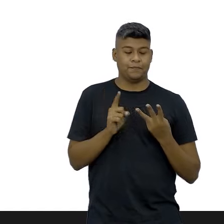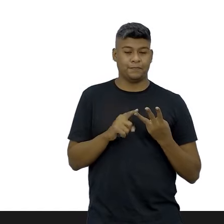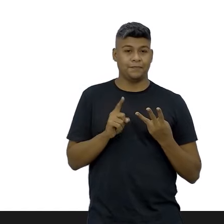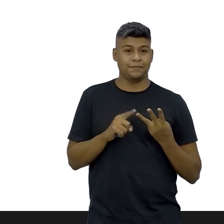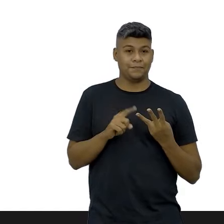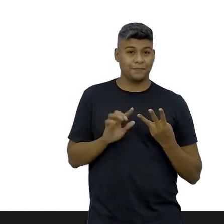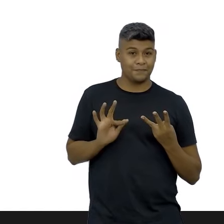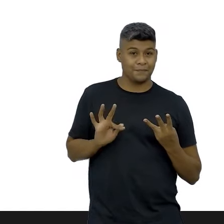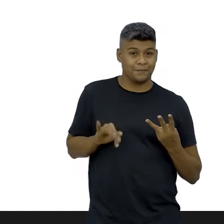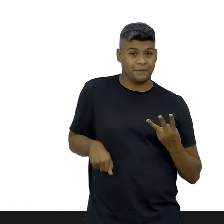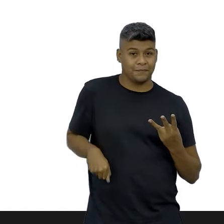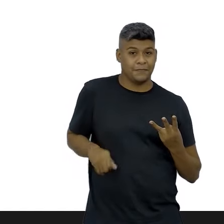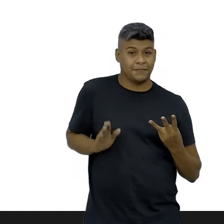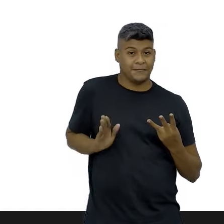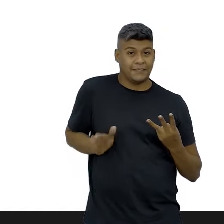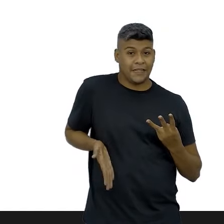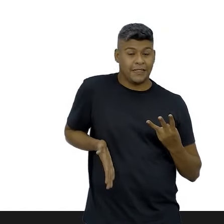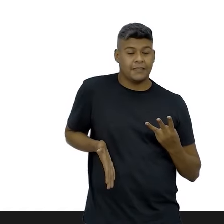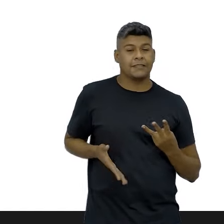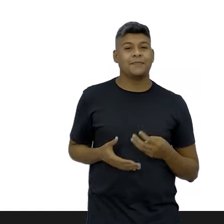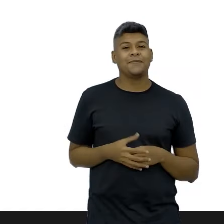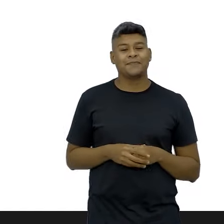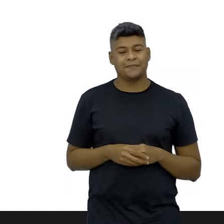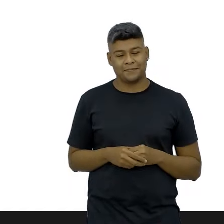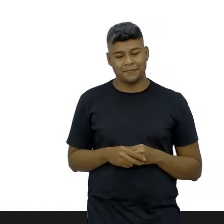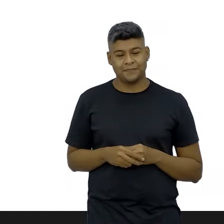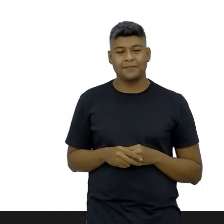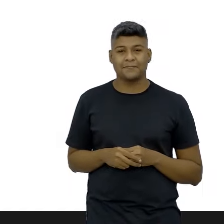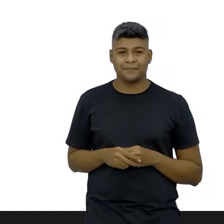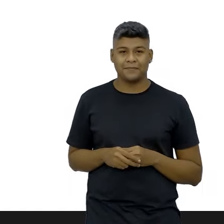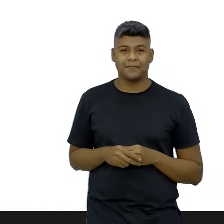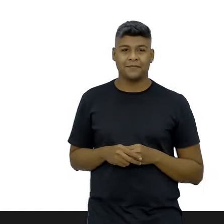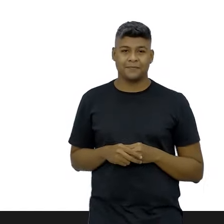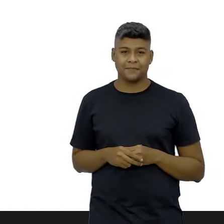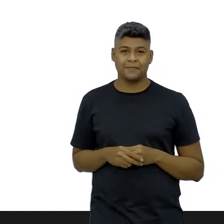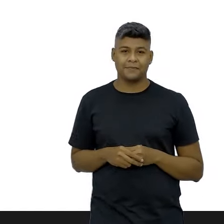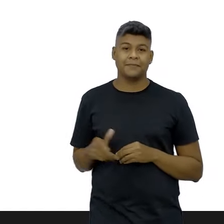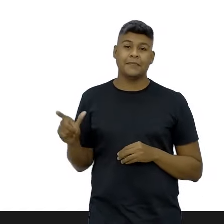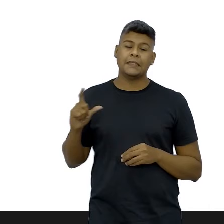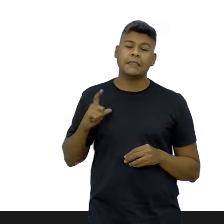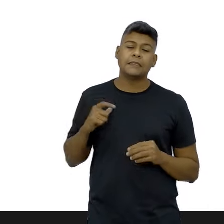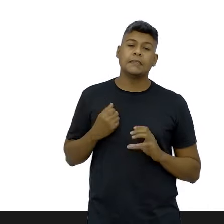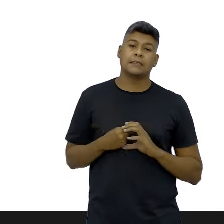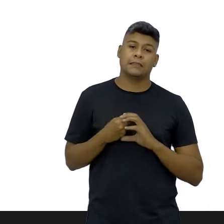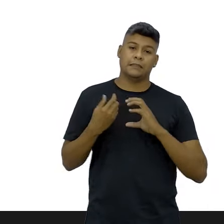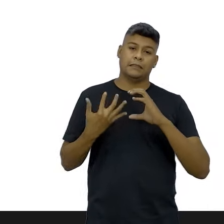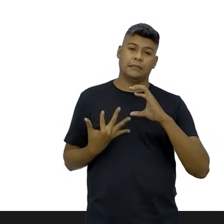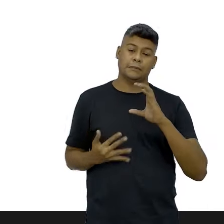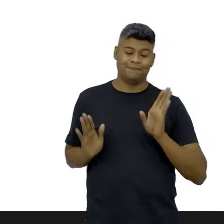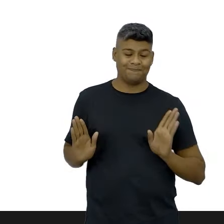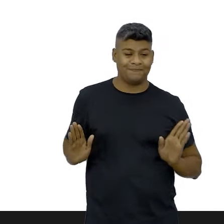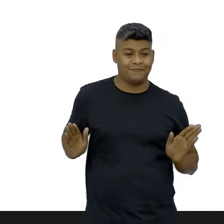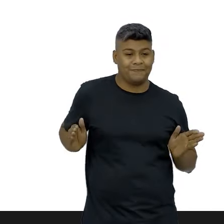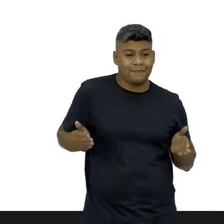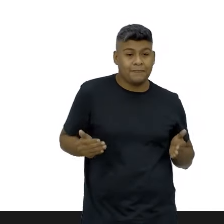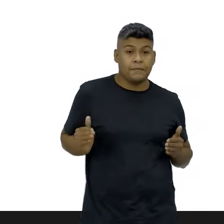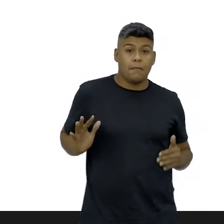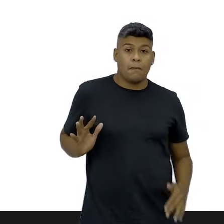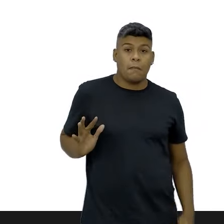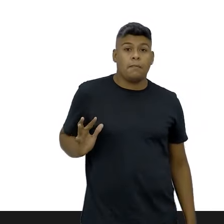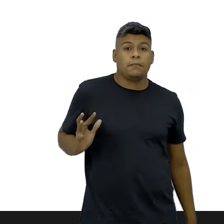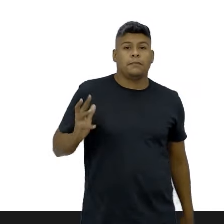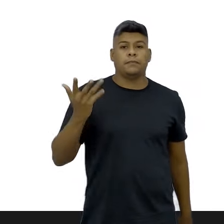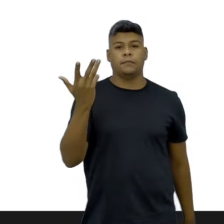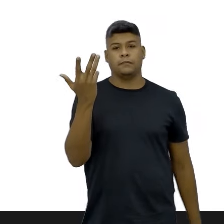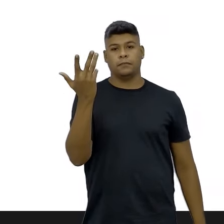ponto para ressaltar aí é que elas têm um caráter estritamente procedimental,